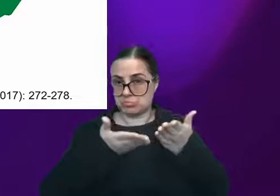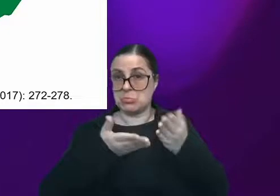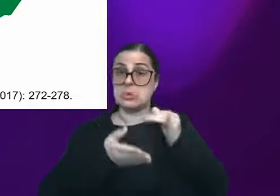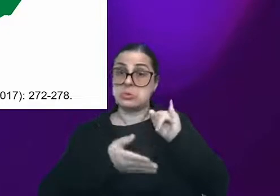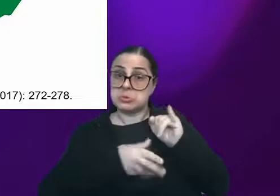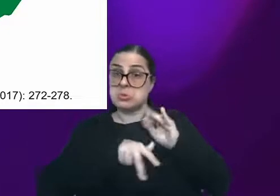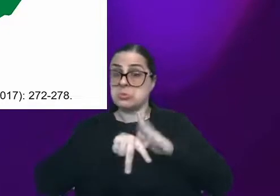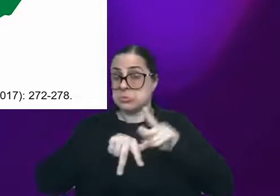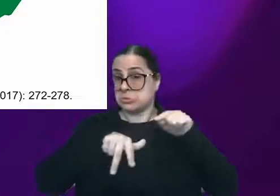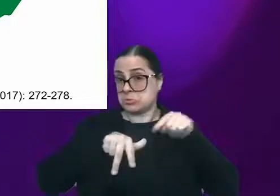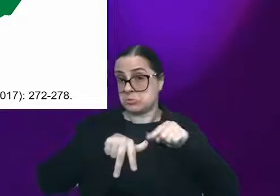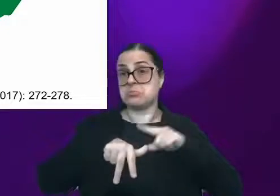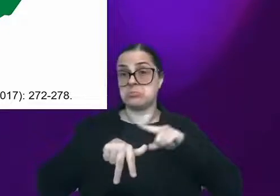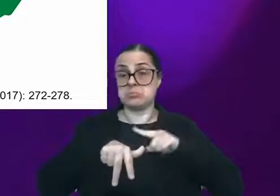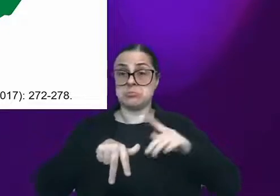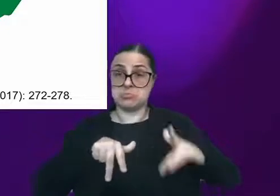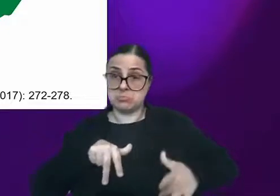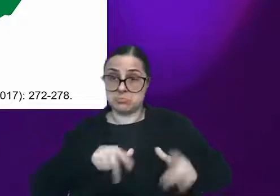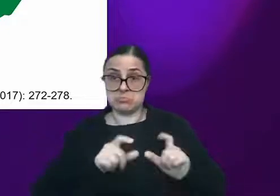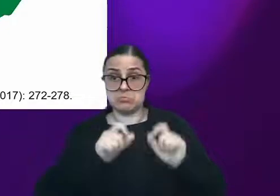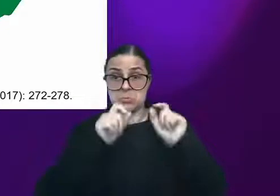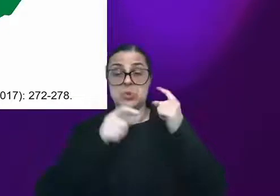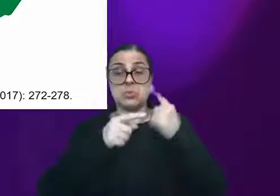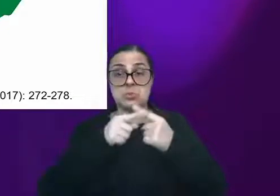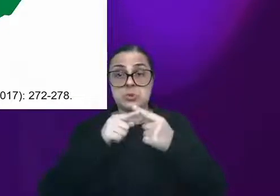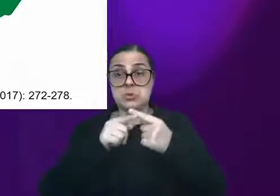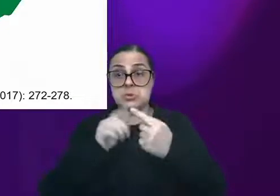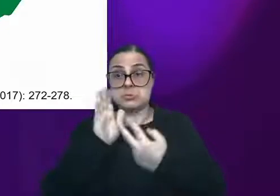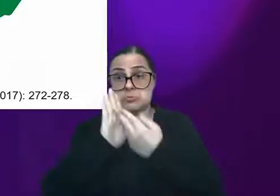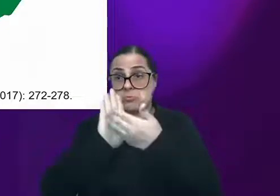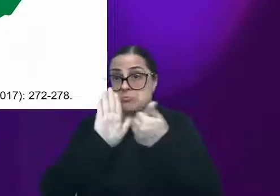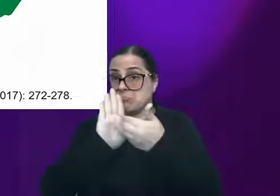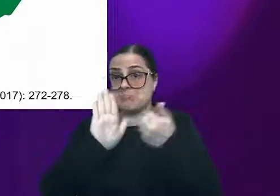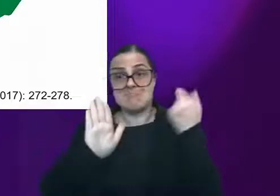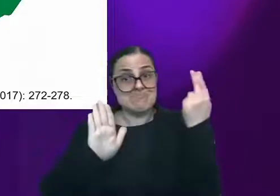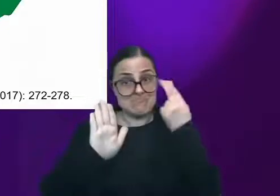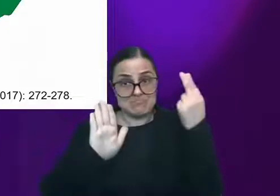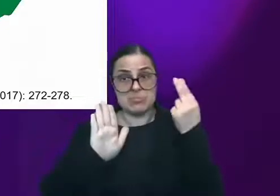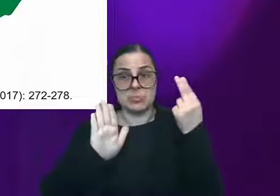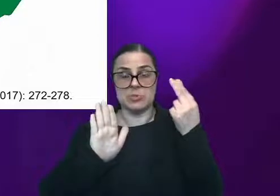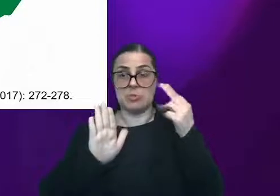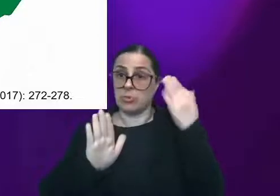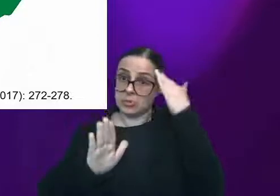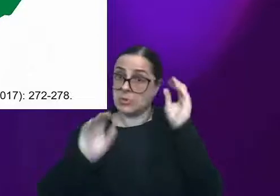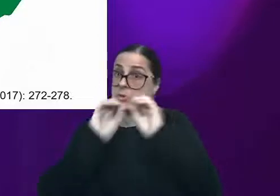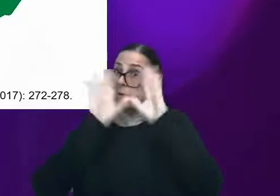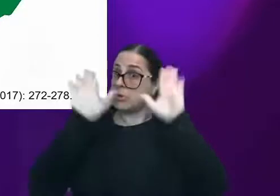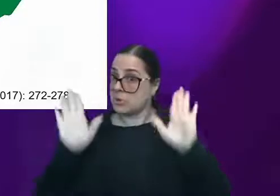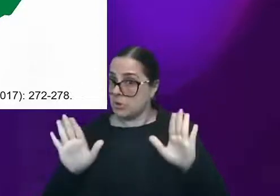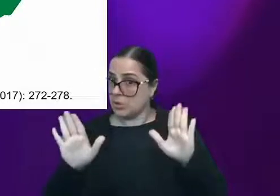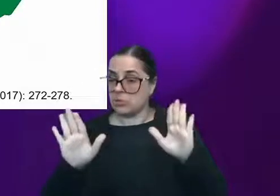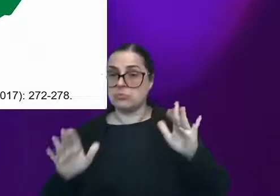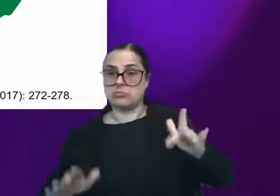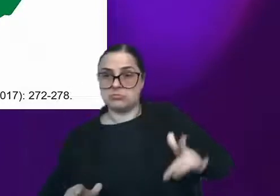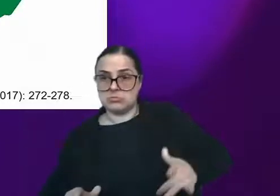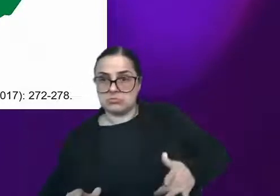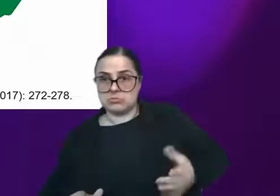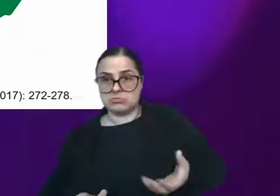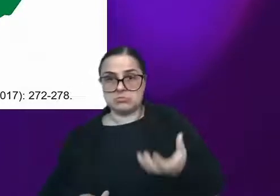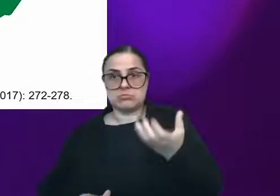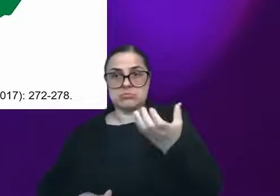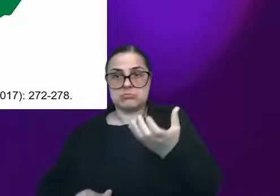não têm condição de serem ressecados. Então, isso tem que ficar bem claro. Se você tem um nódulo num paciente que tem um bom